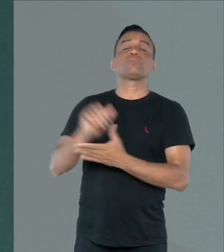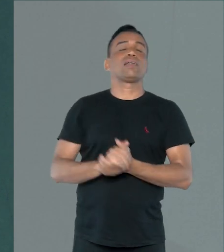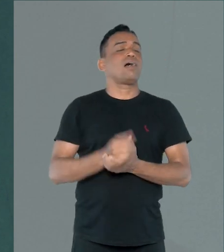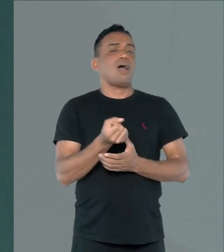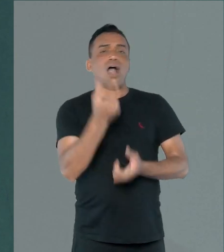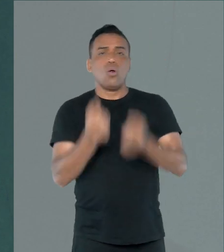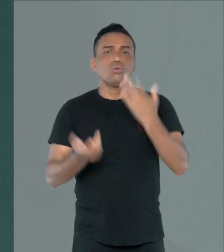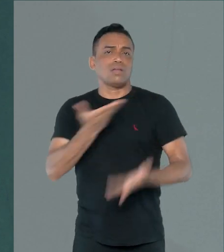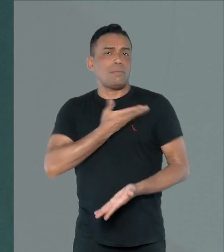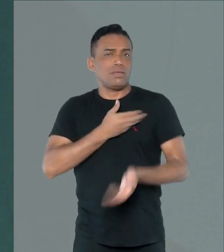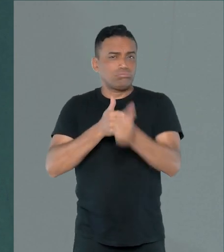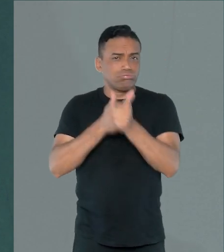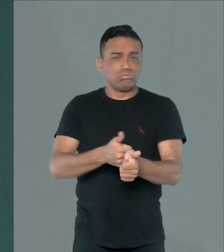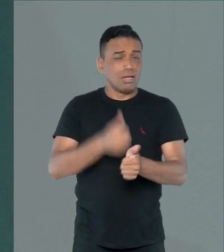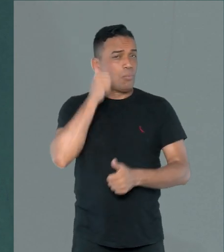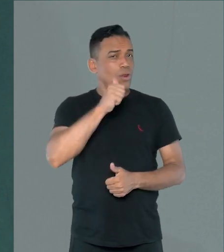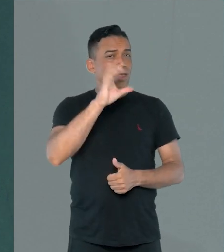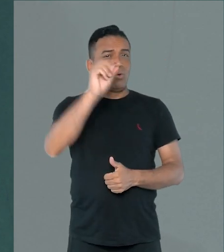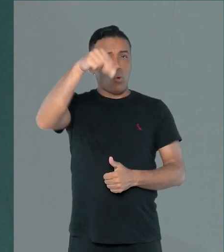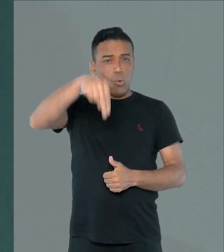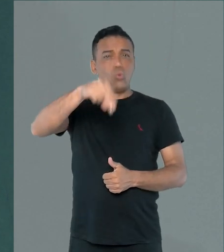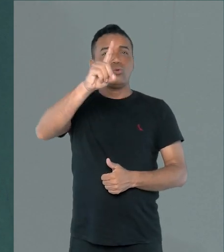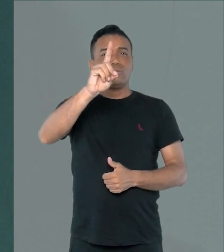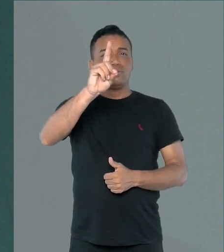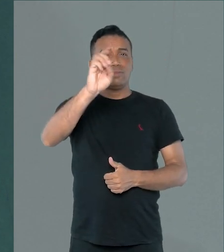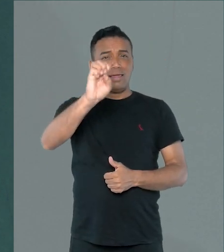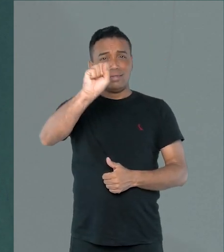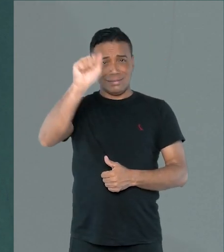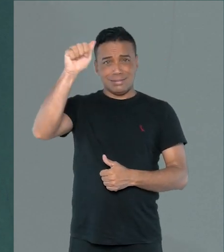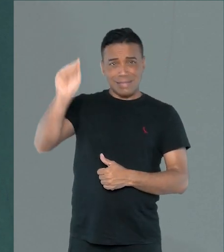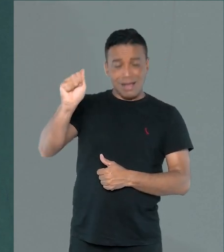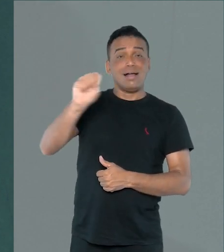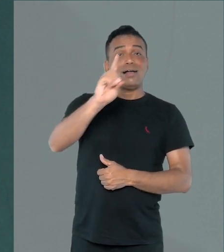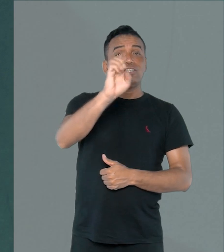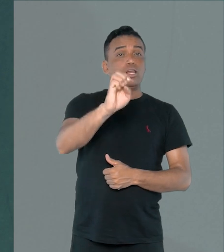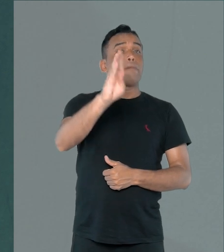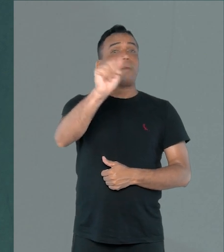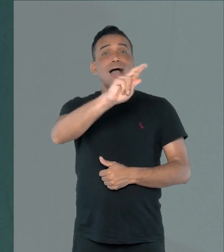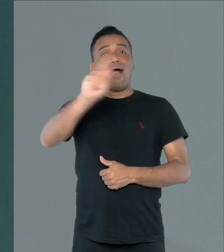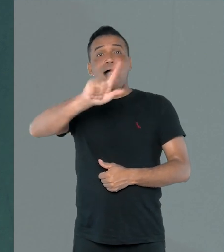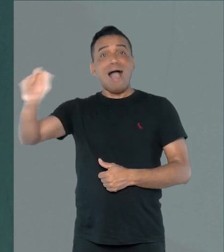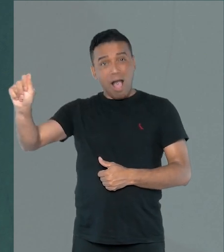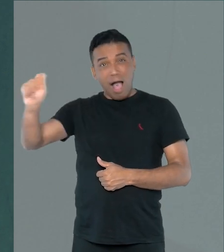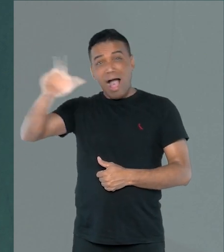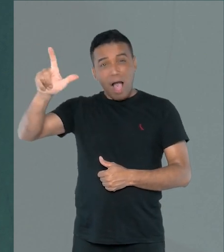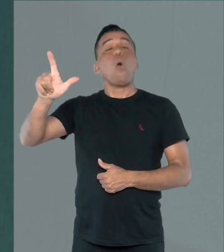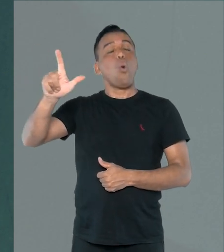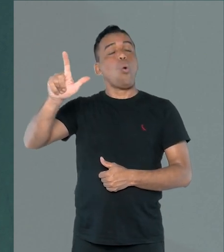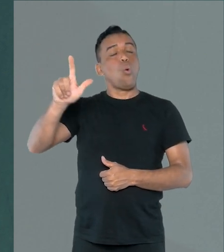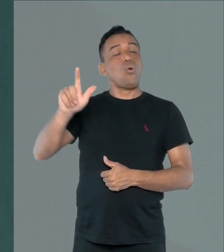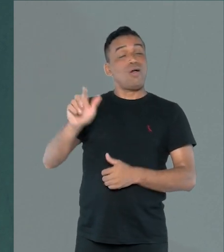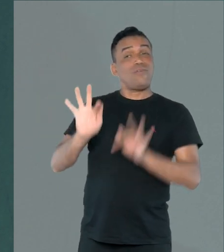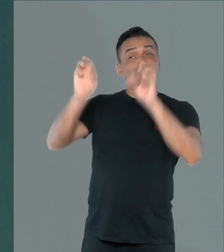a Condessa de Barral vai ser aquele sustentáculo do imperador no final da vida dele e dela, eu digo sempre,